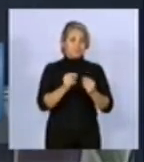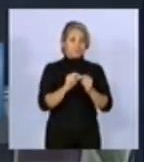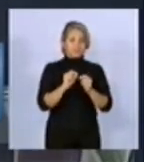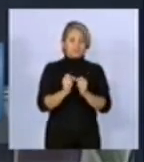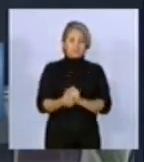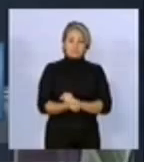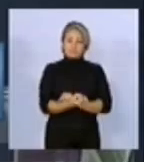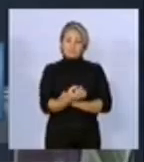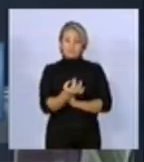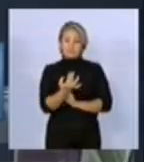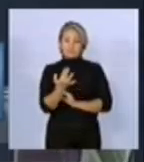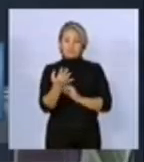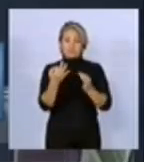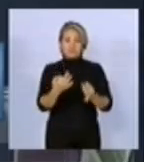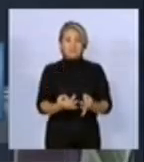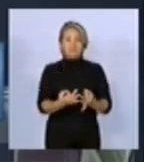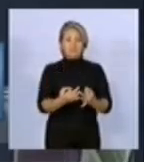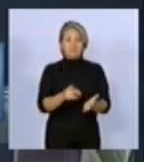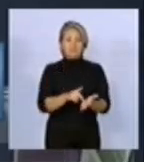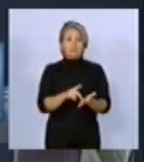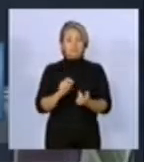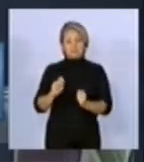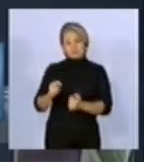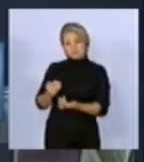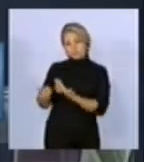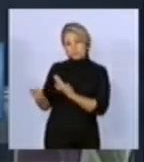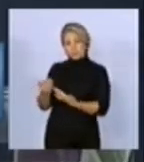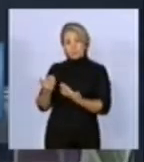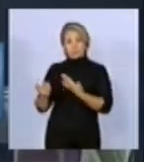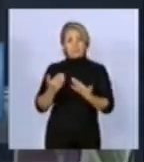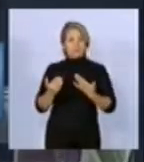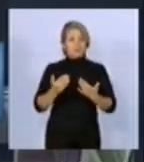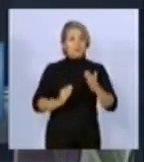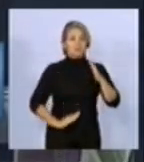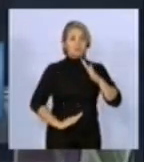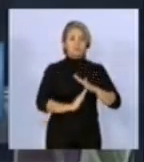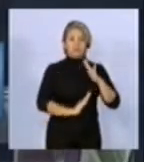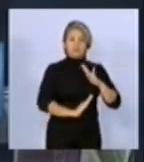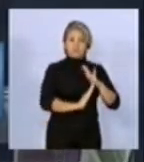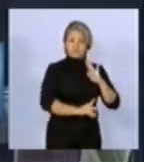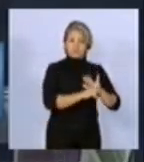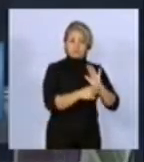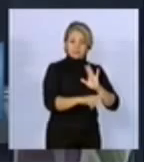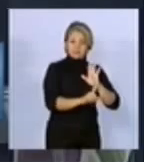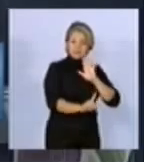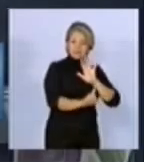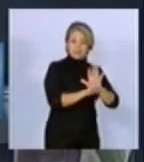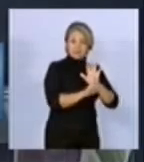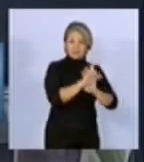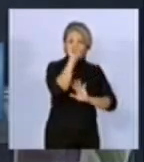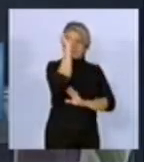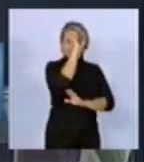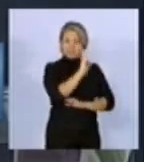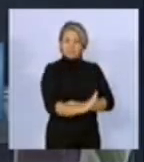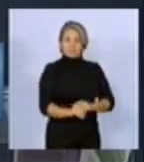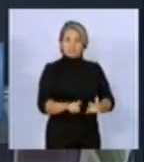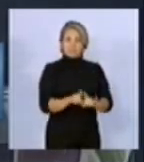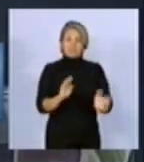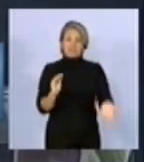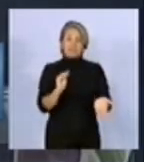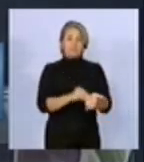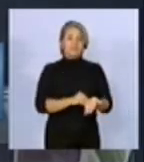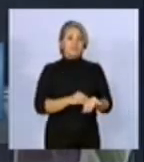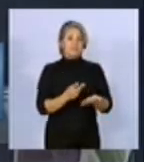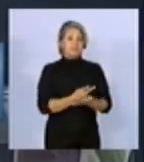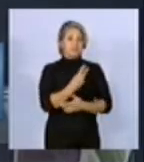quantificação e para que possamos comparar com os limites estabelecidos pela legislação brasileira e quando da ausência dela na